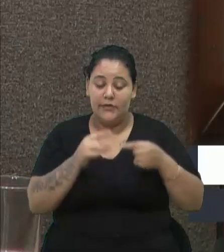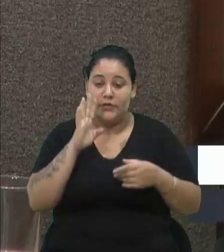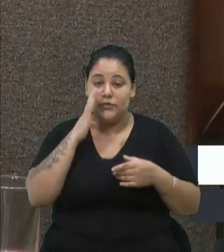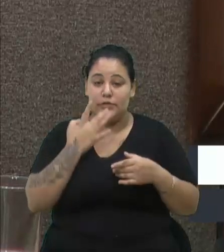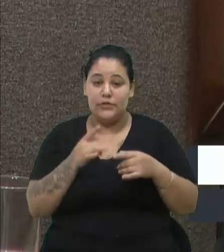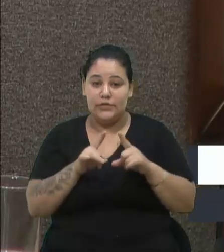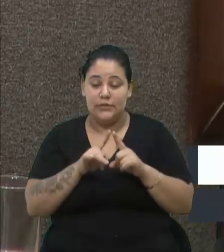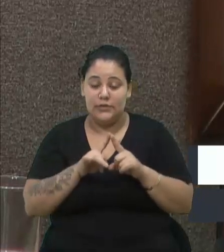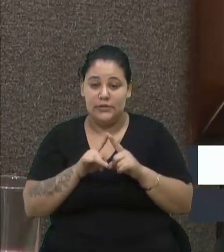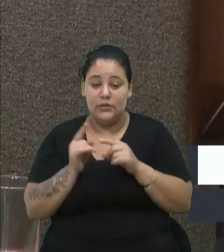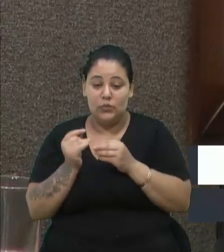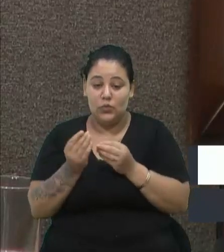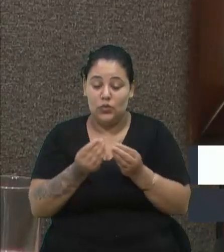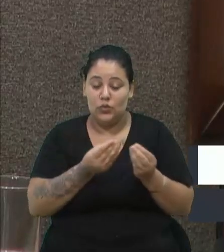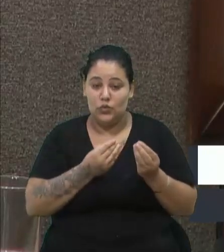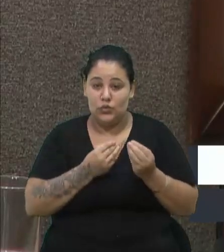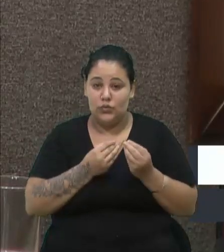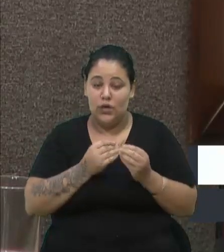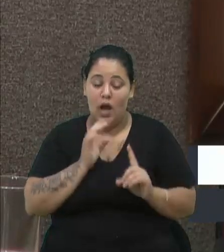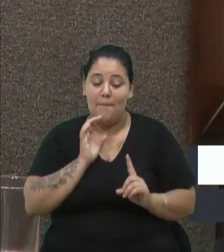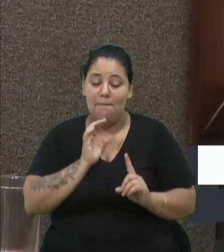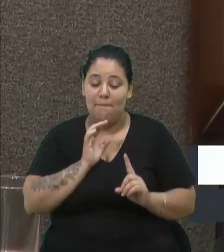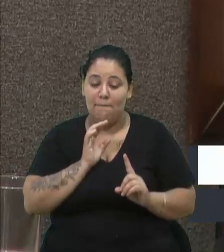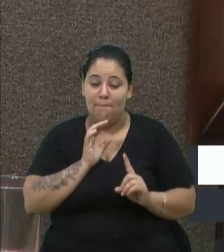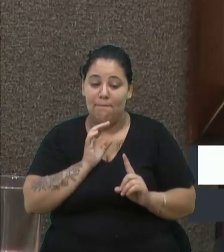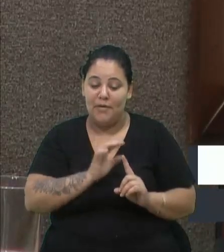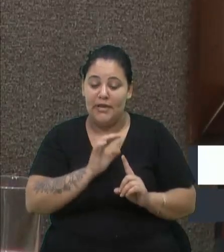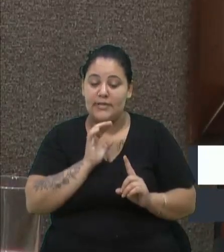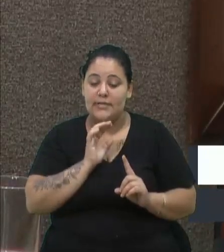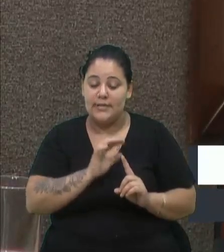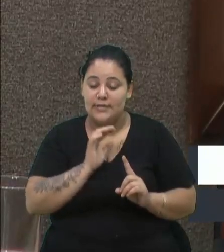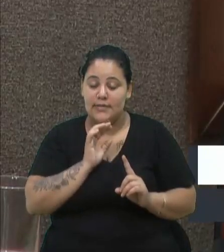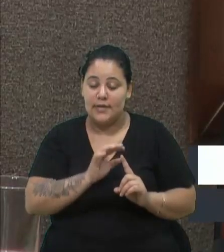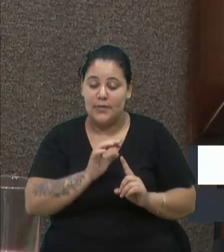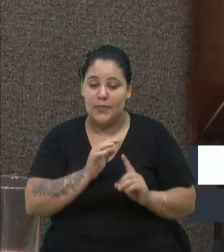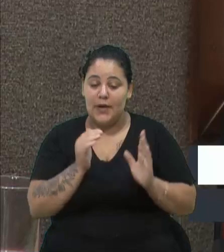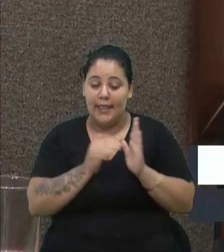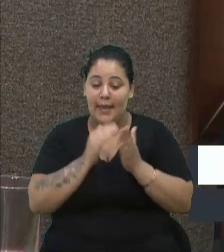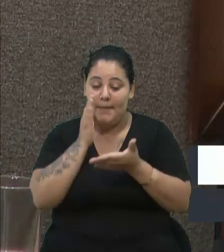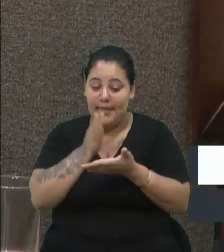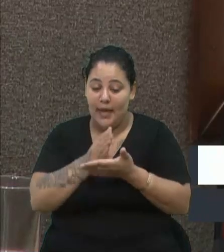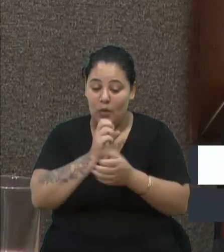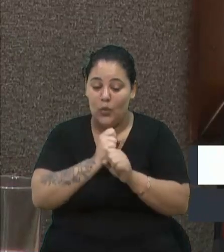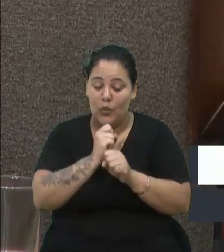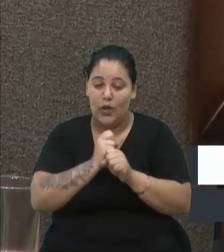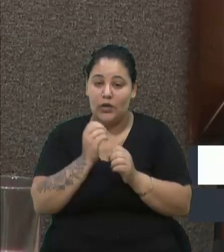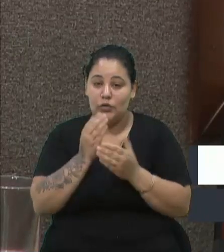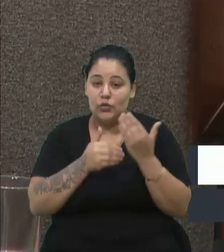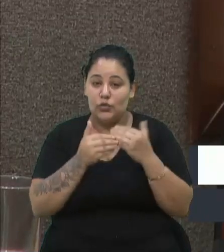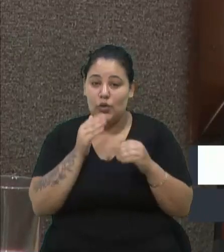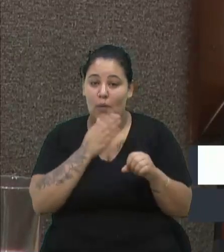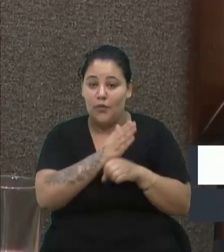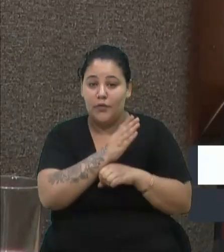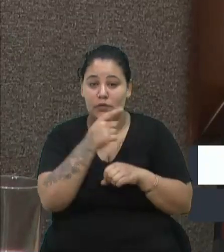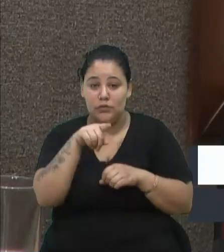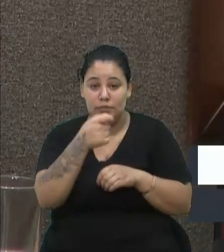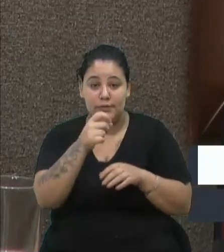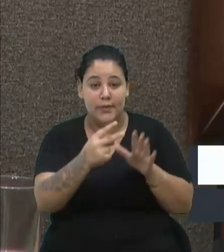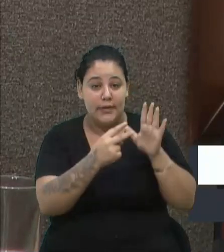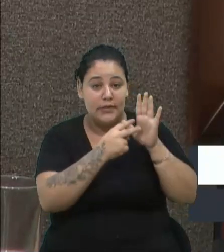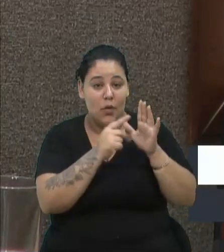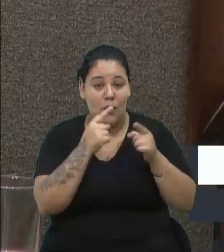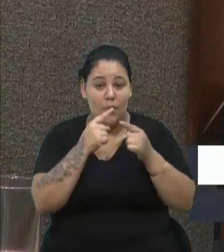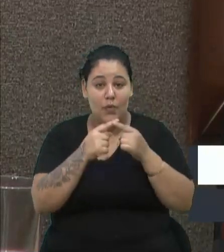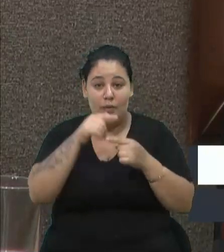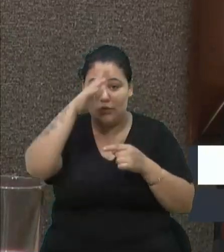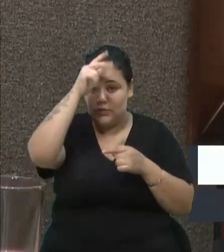e a pressão está muito grande para que até metade do ano seja tudo aprovado. Então, nós temos que ficar atentos, porque municípios do porte de Caxias do